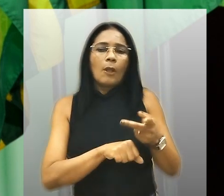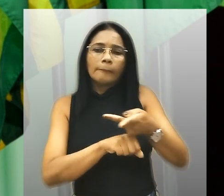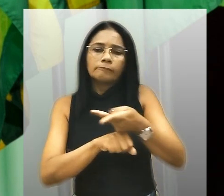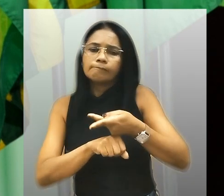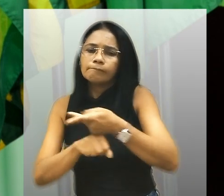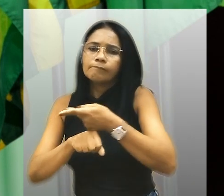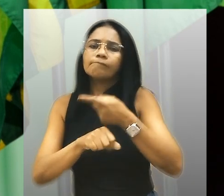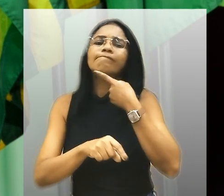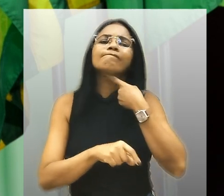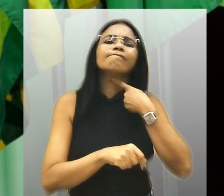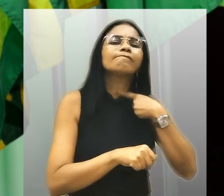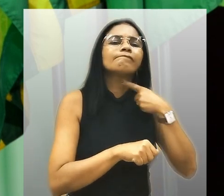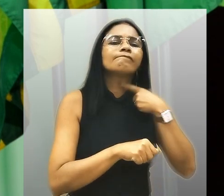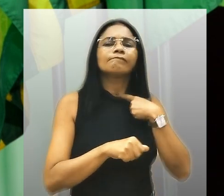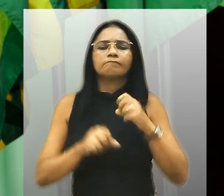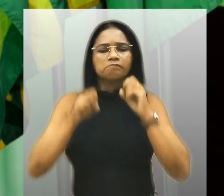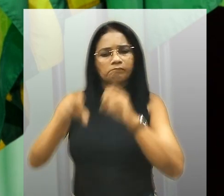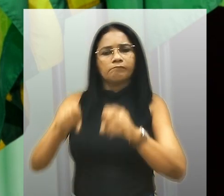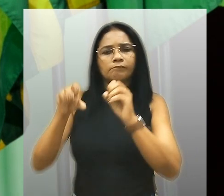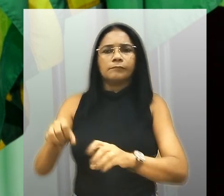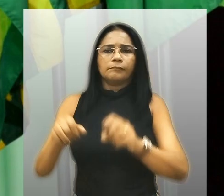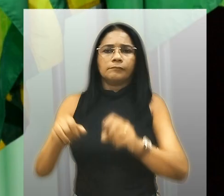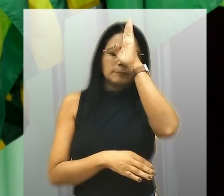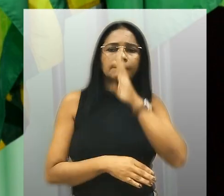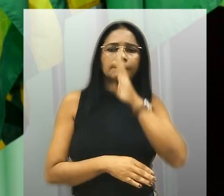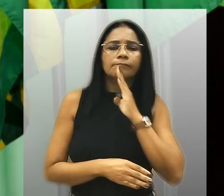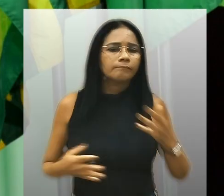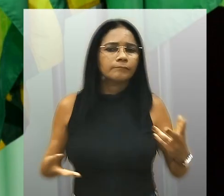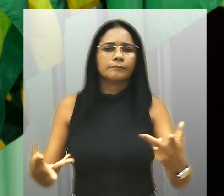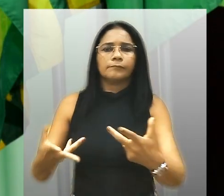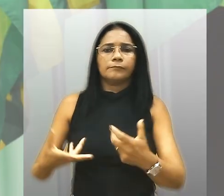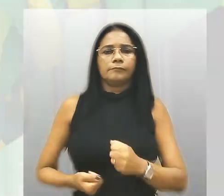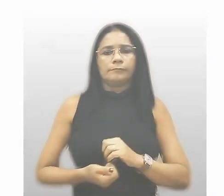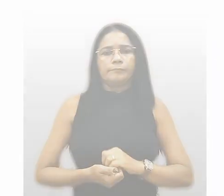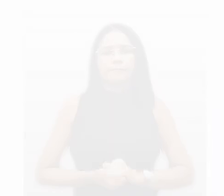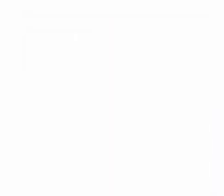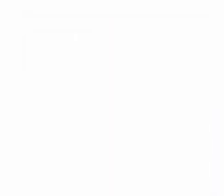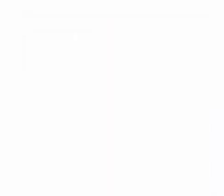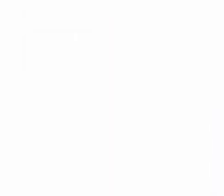busca incessante pela educação gratuita, pública e de qualidade.